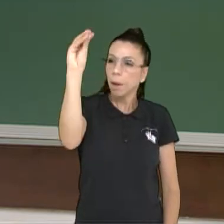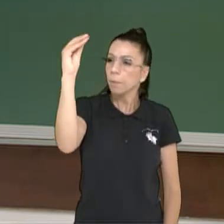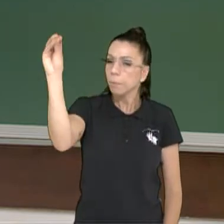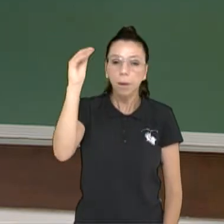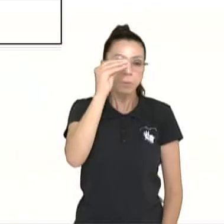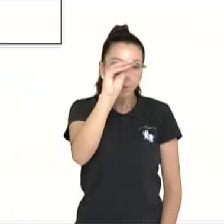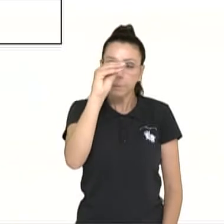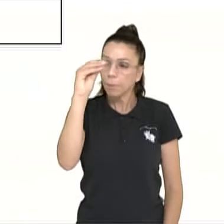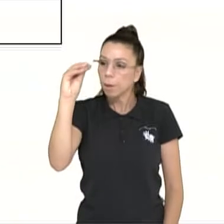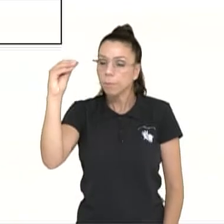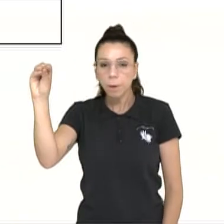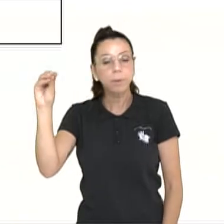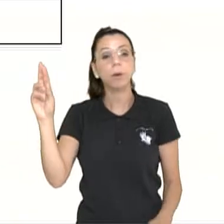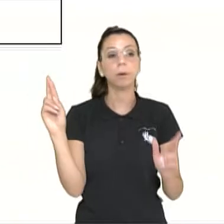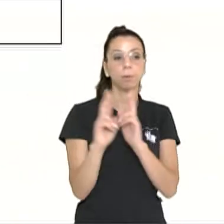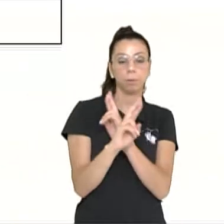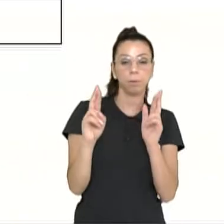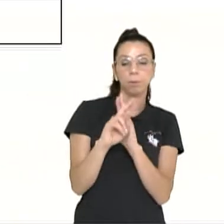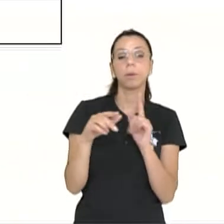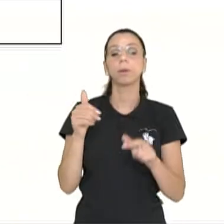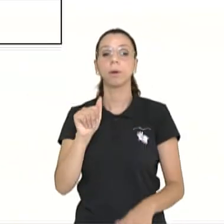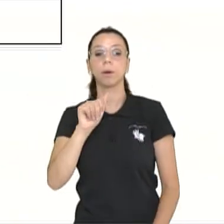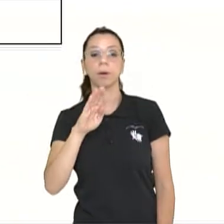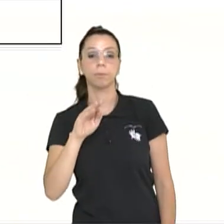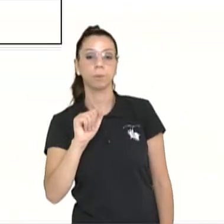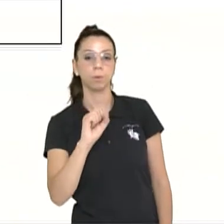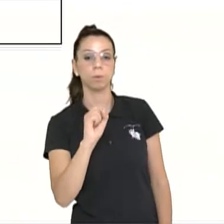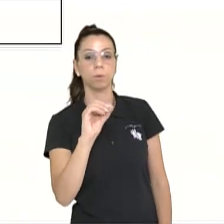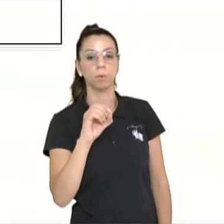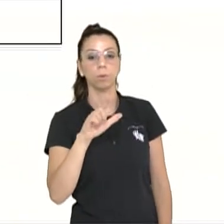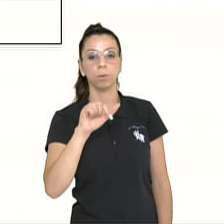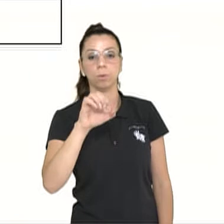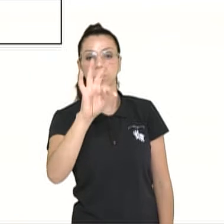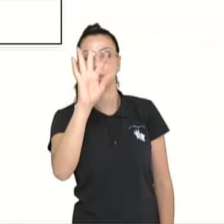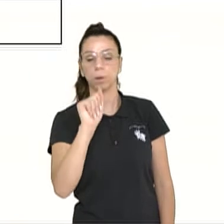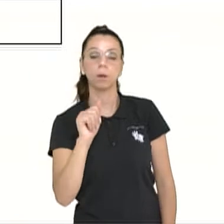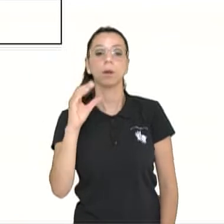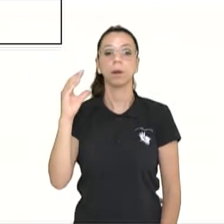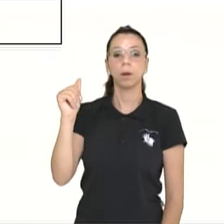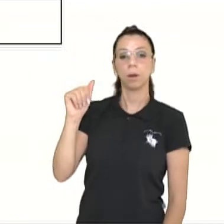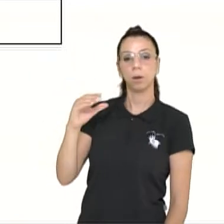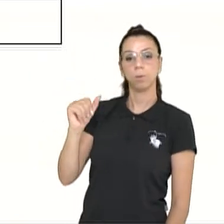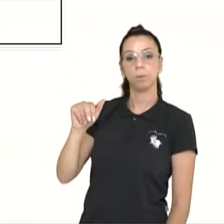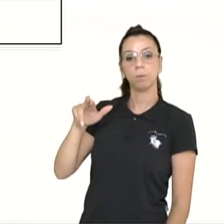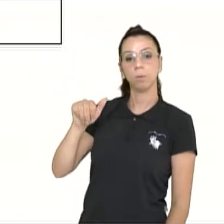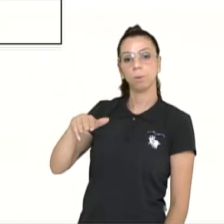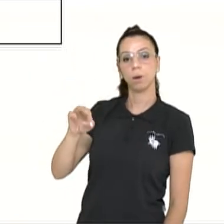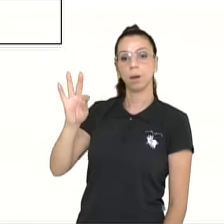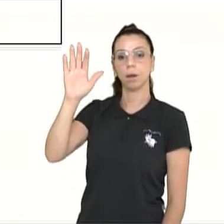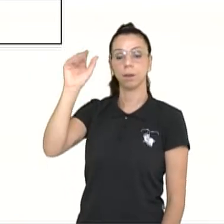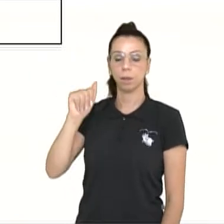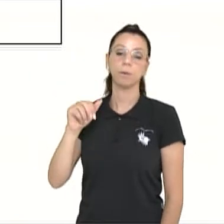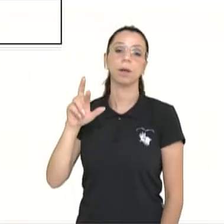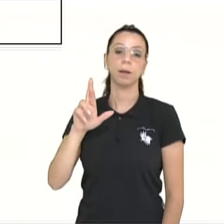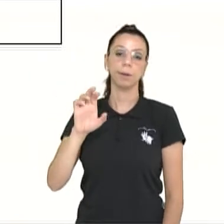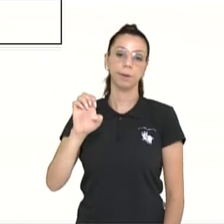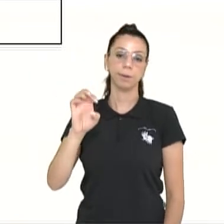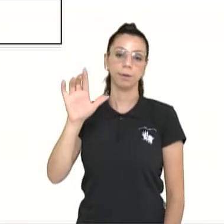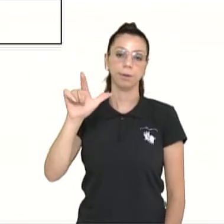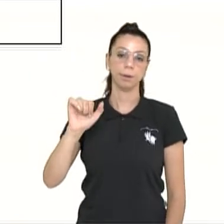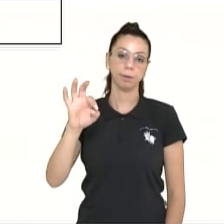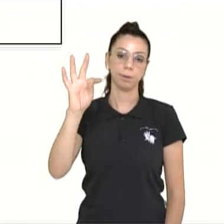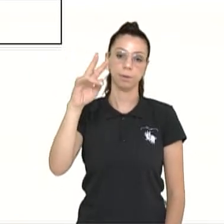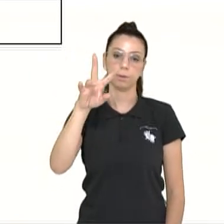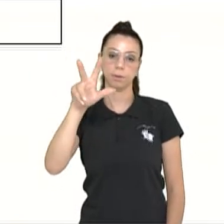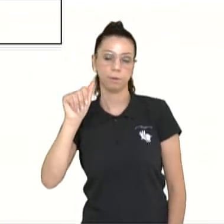inclua todas as relações, frequência absoluta, frequência acumulada absoluta, a frequência relativa e a